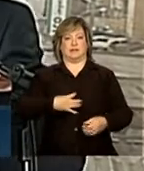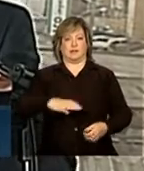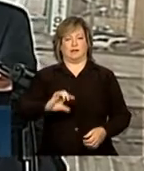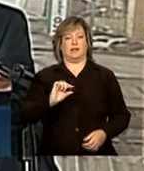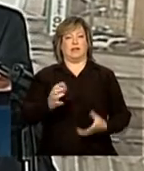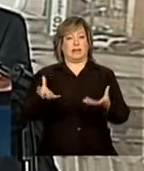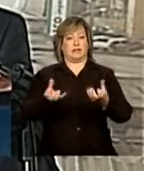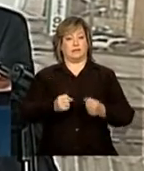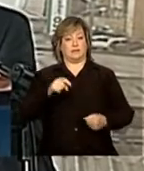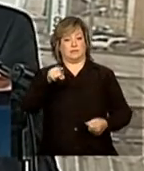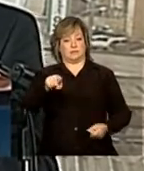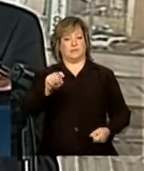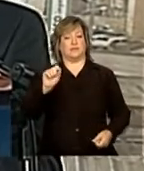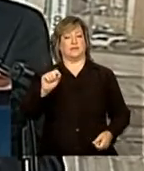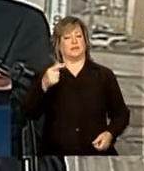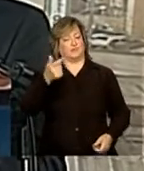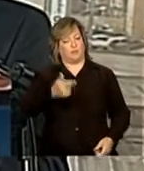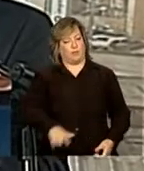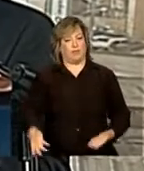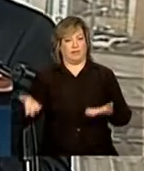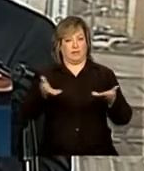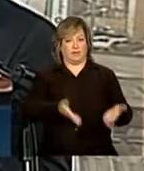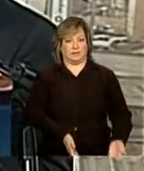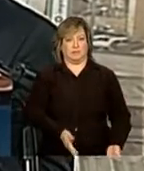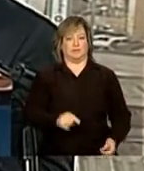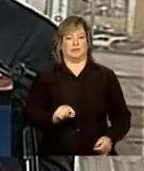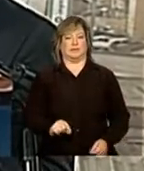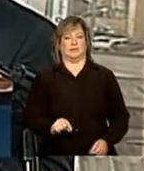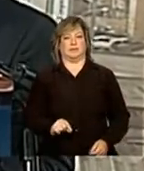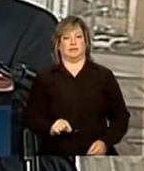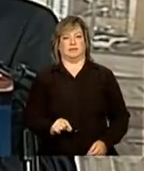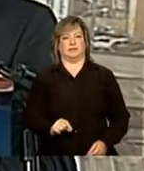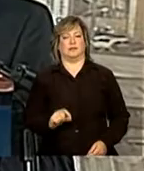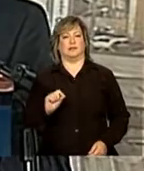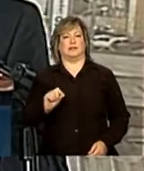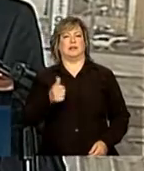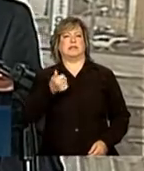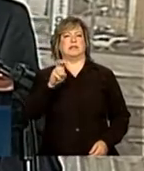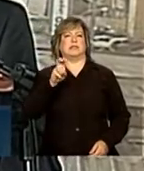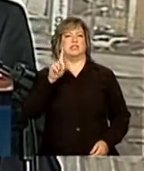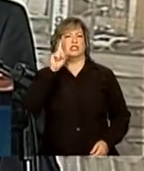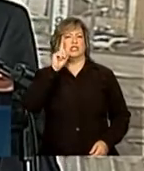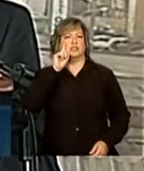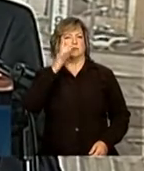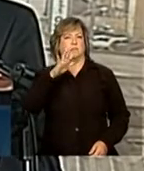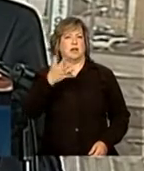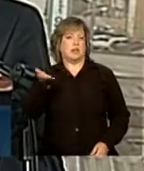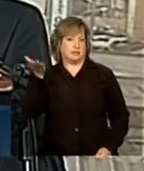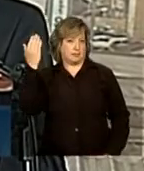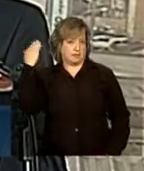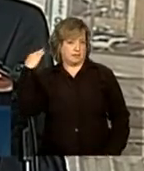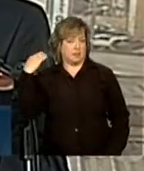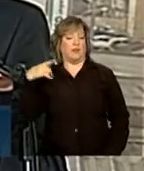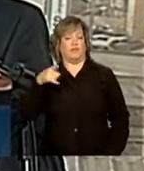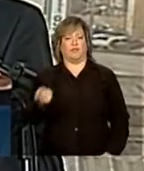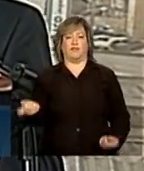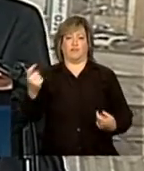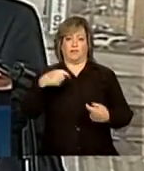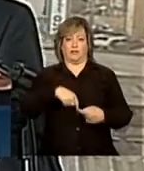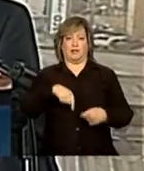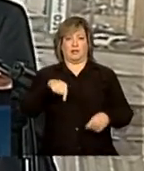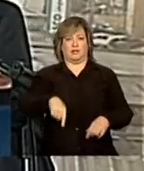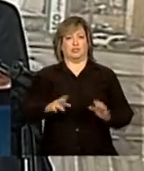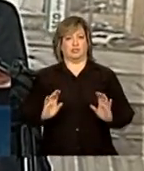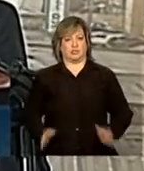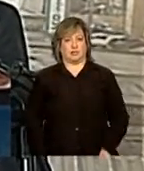senhora mais uma vez. Há praticamente 15 dias, a senhora esteve aqui conosco, anunciando